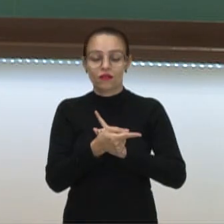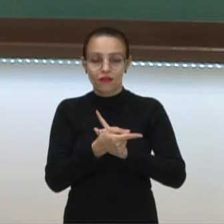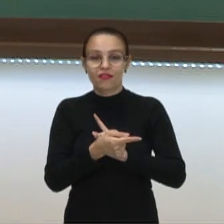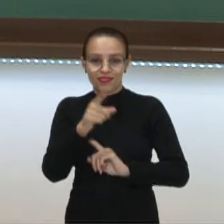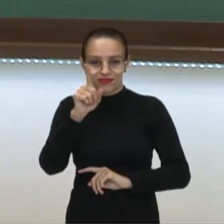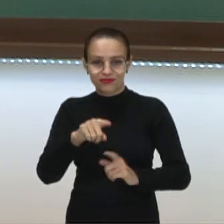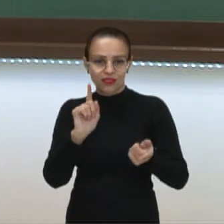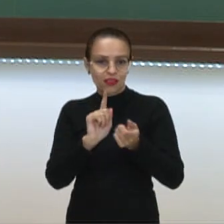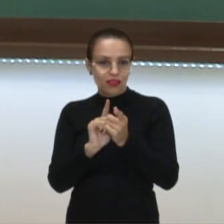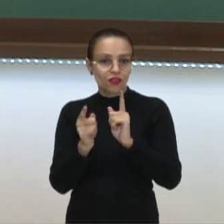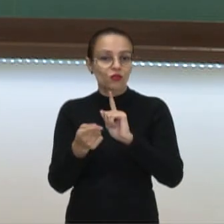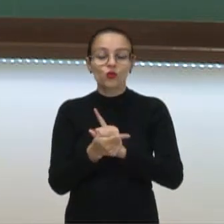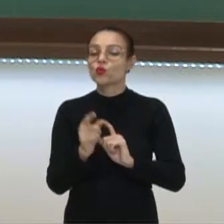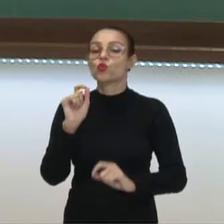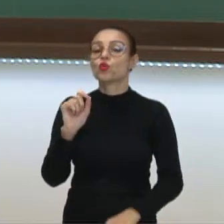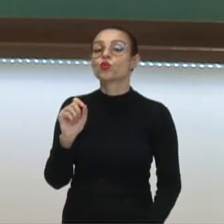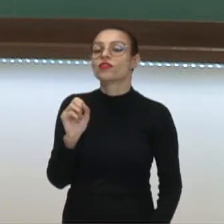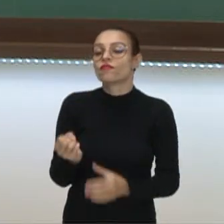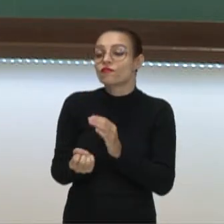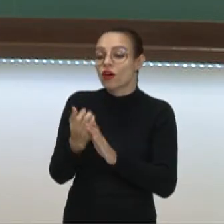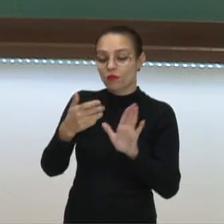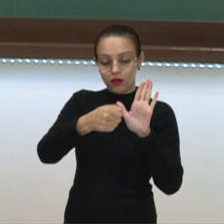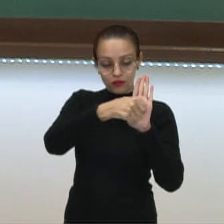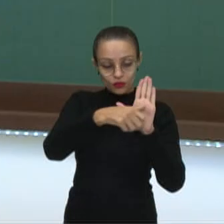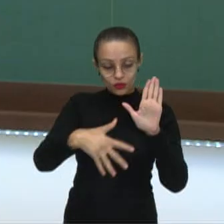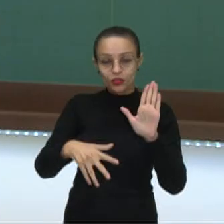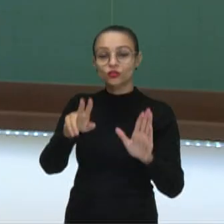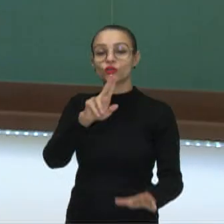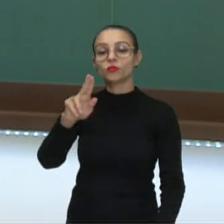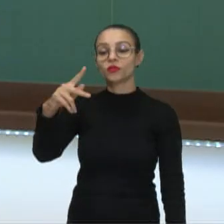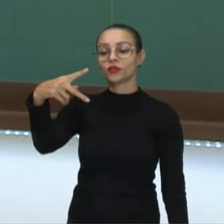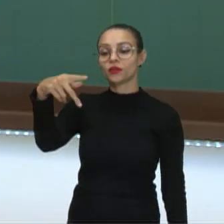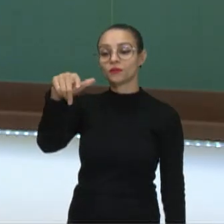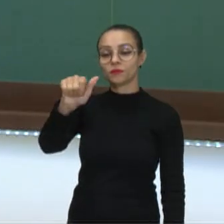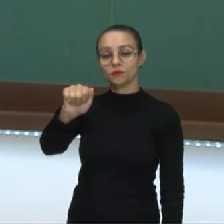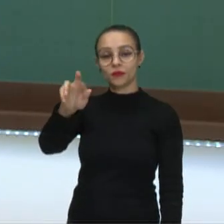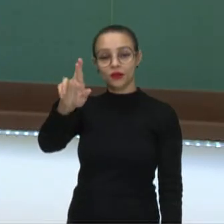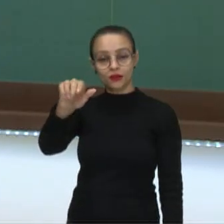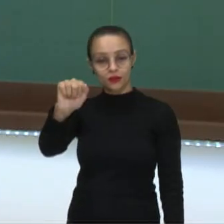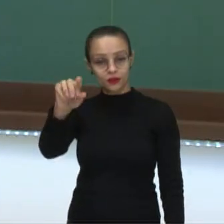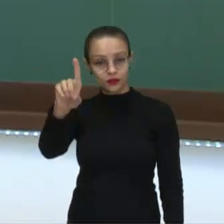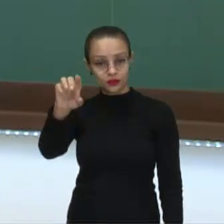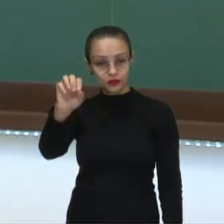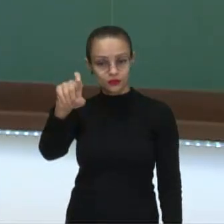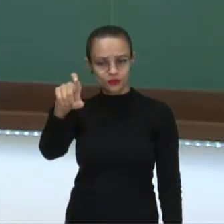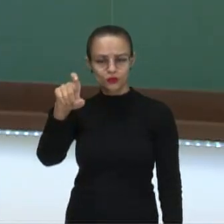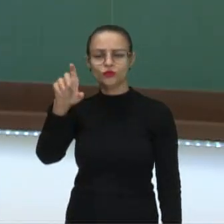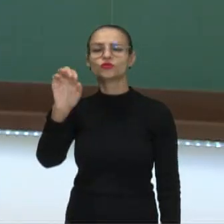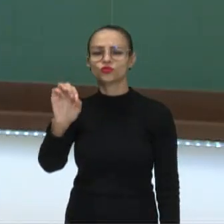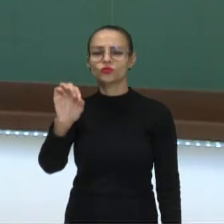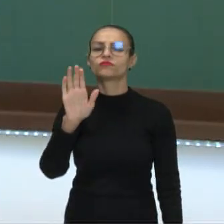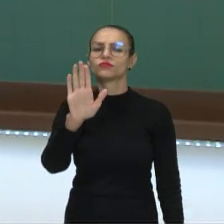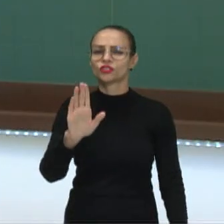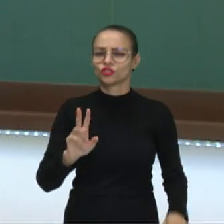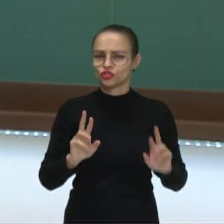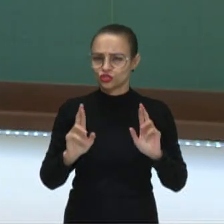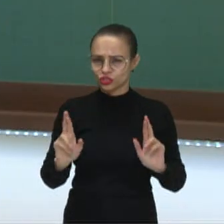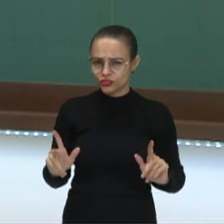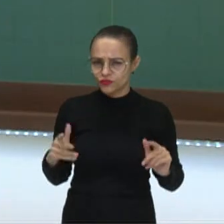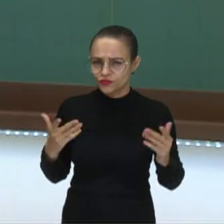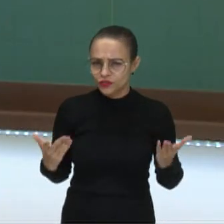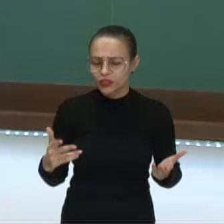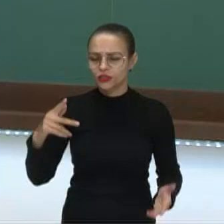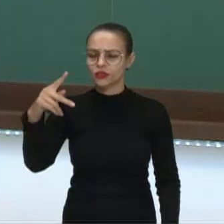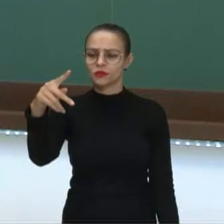ideias contraditórias formam um paradoxo, também chamado de oxímoro. O que é diferente o